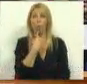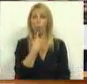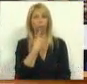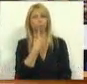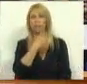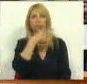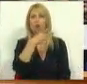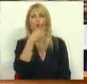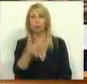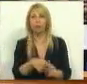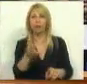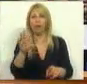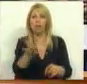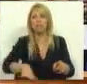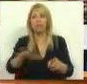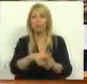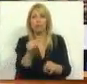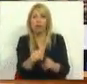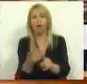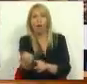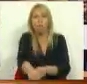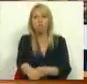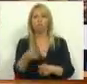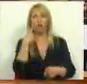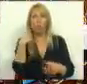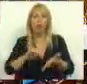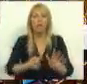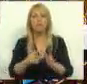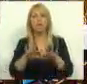tipo de contextos sociais ou de carências sociais. Obrigado.